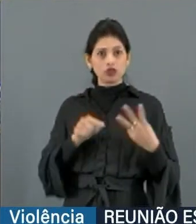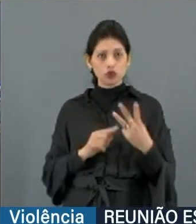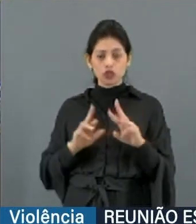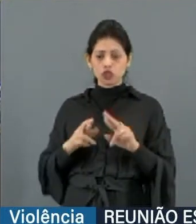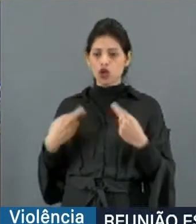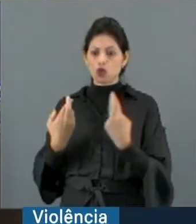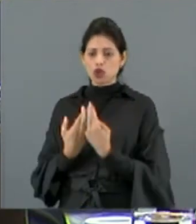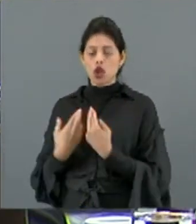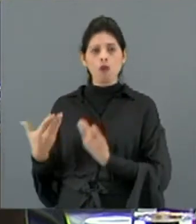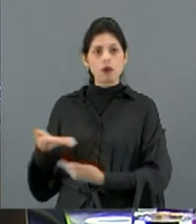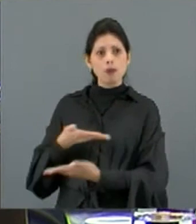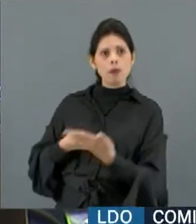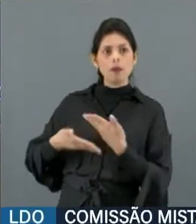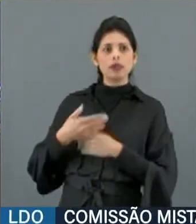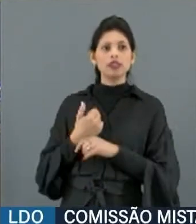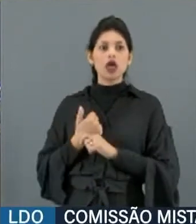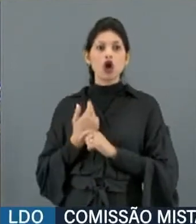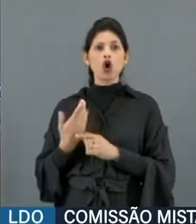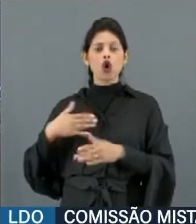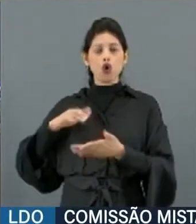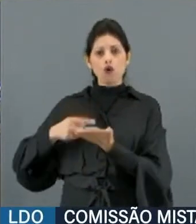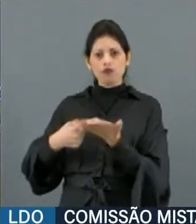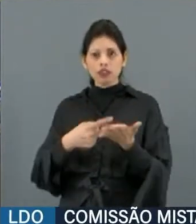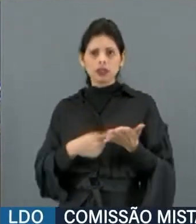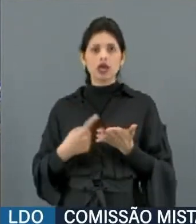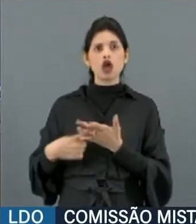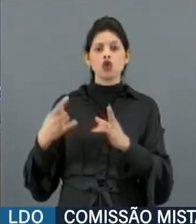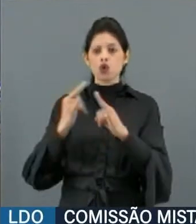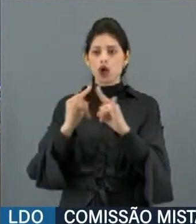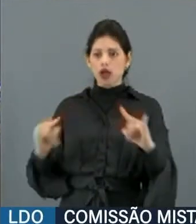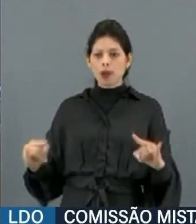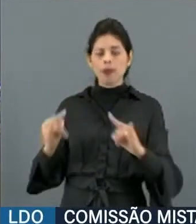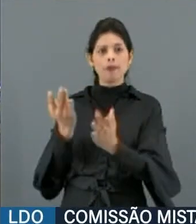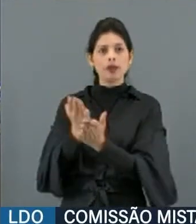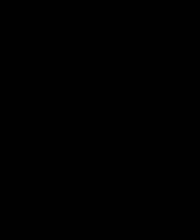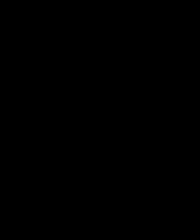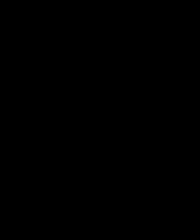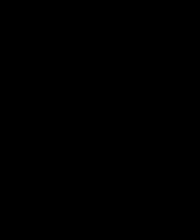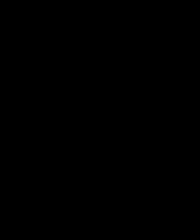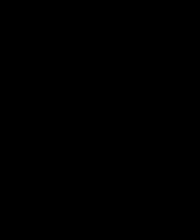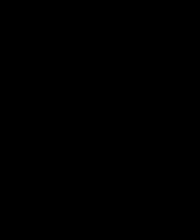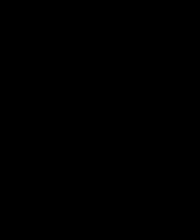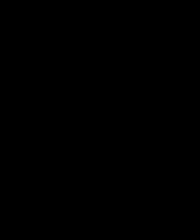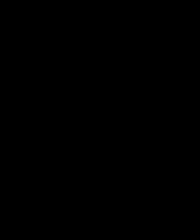reunião, nós tratamos da retirada total do acampamento, que ocorreria a partir do dia 10 de janeiro.